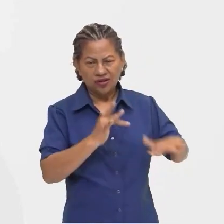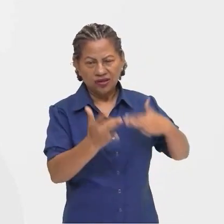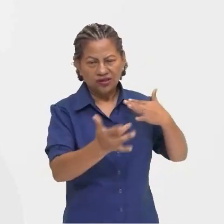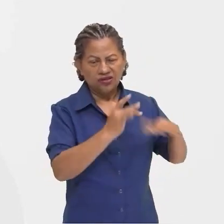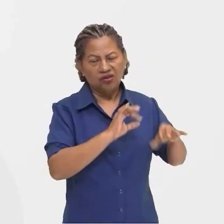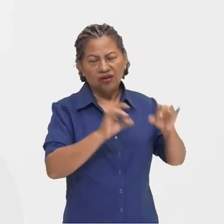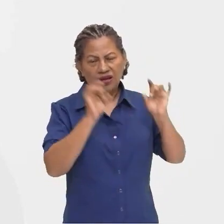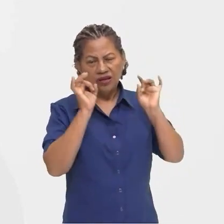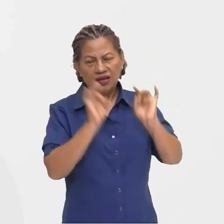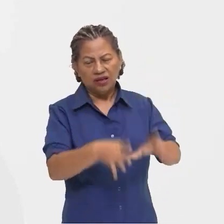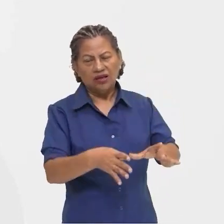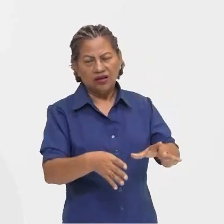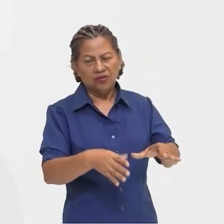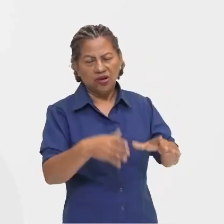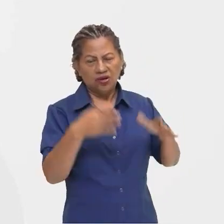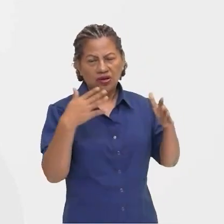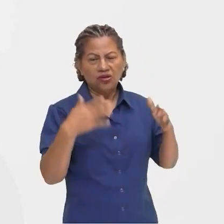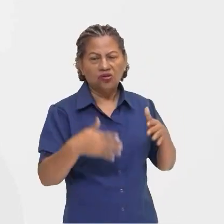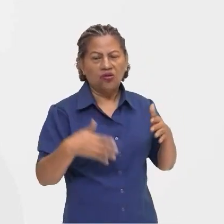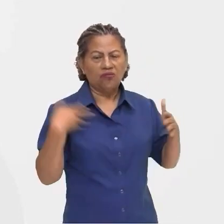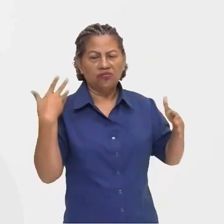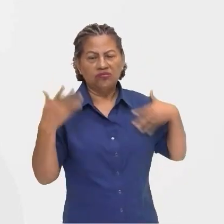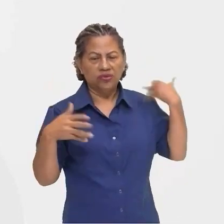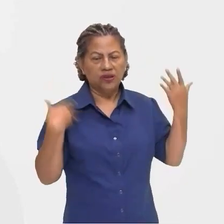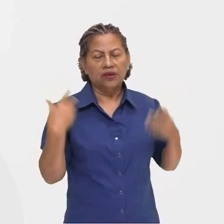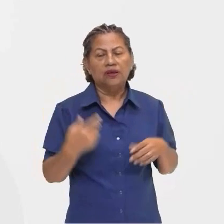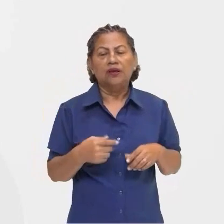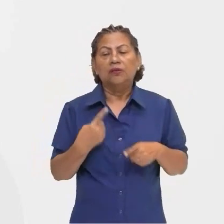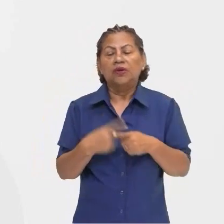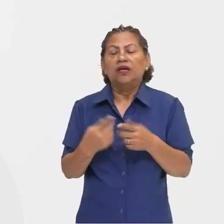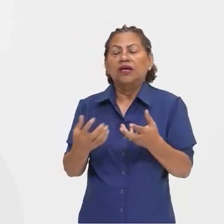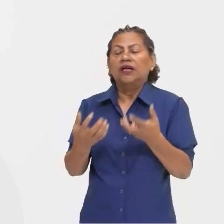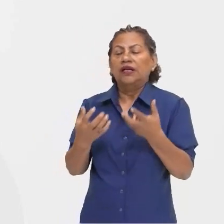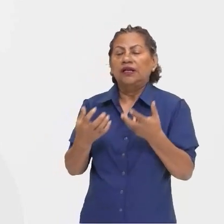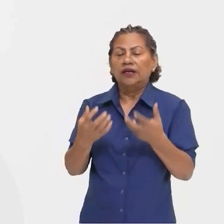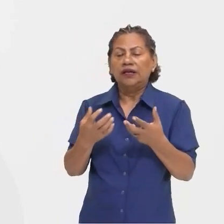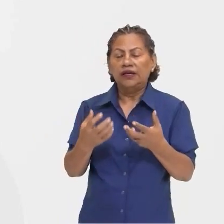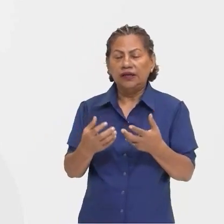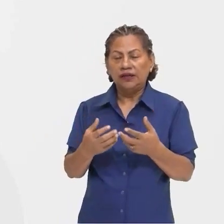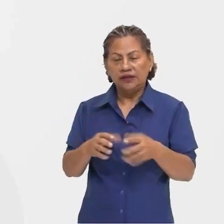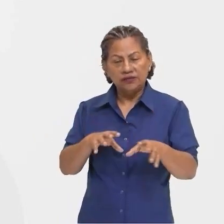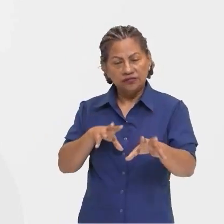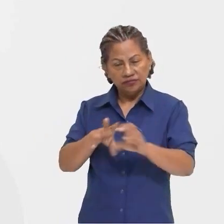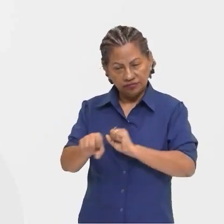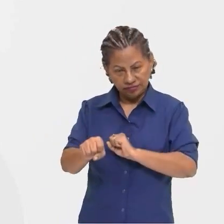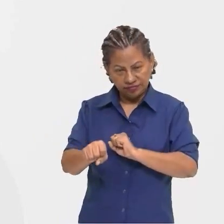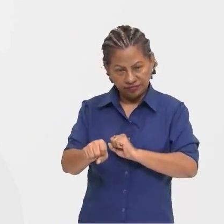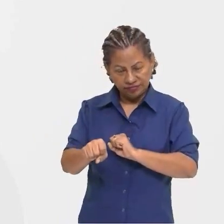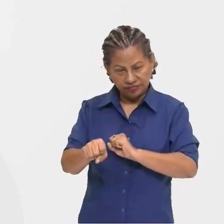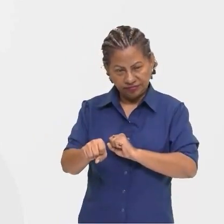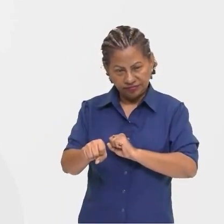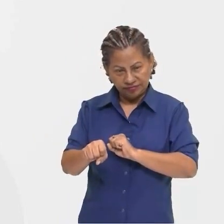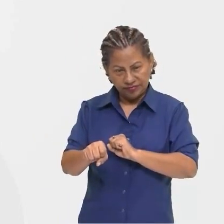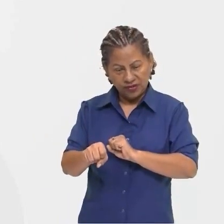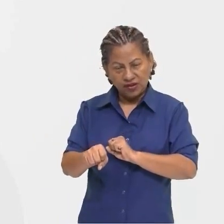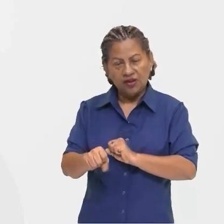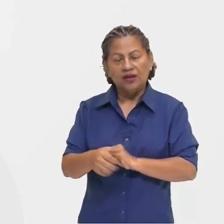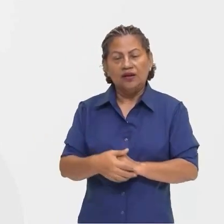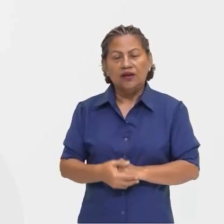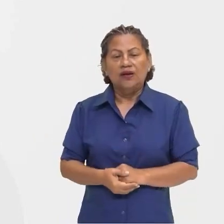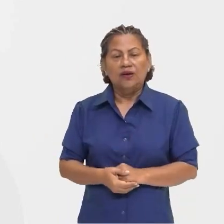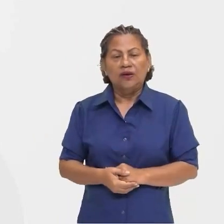da grande meta de se formar em um curso que poucos conseguem concluir. Isso porque, gente, as